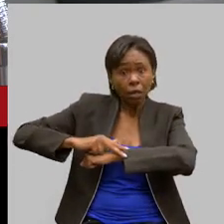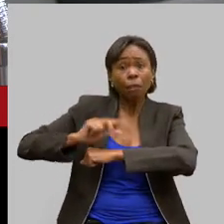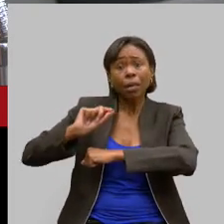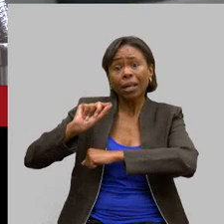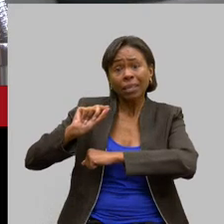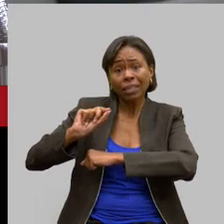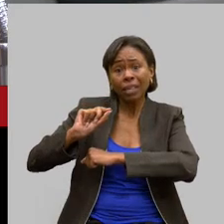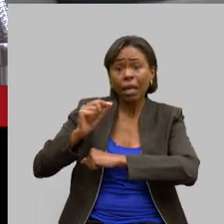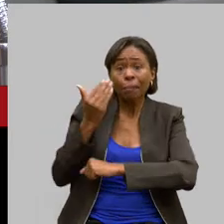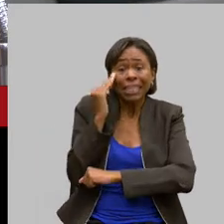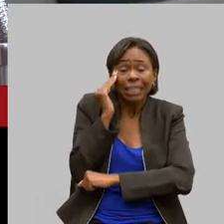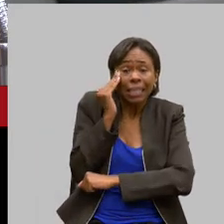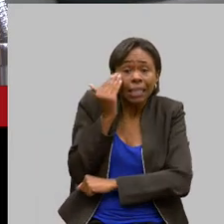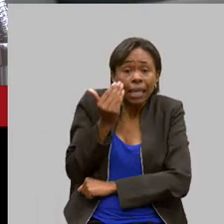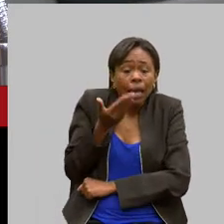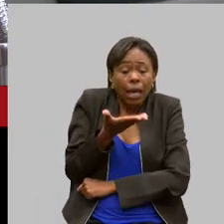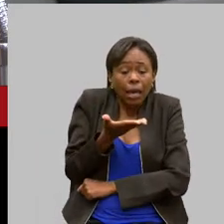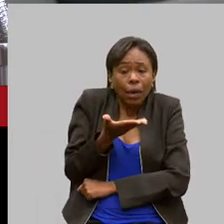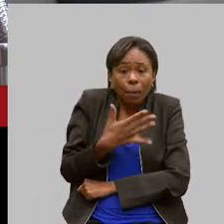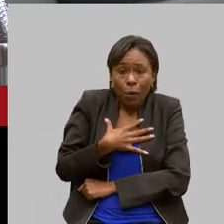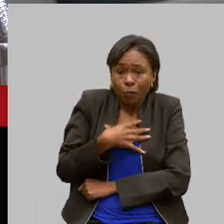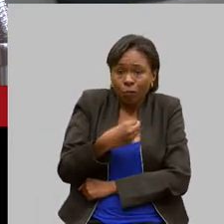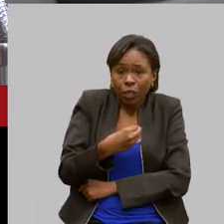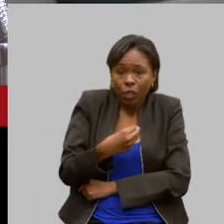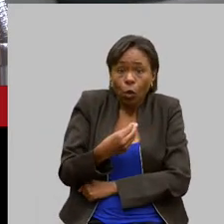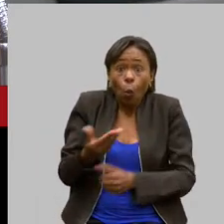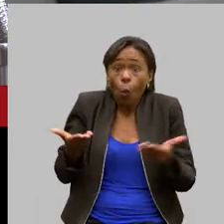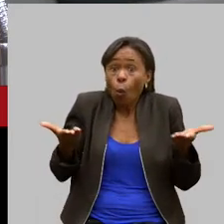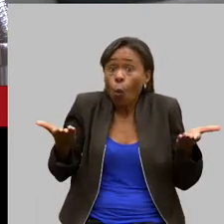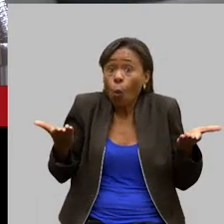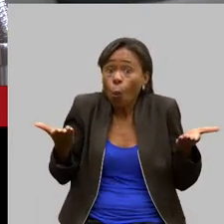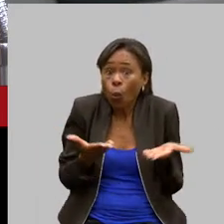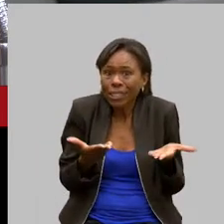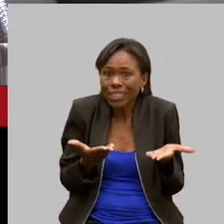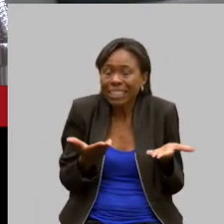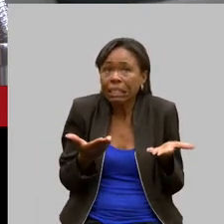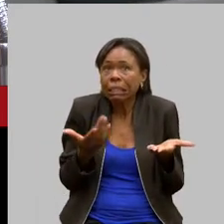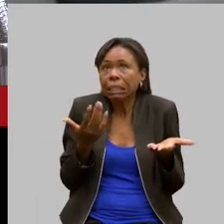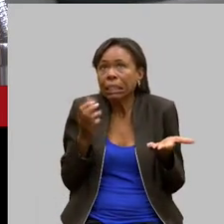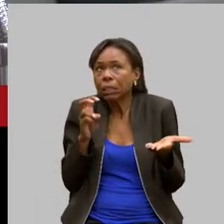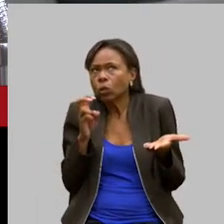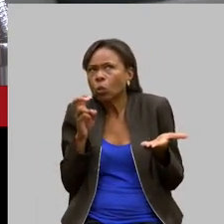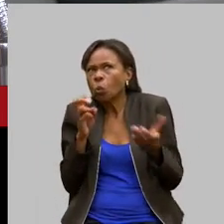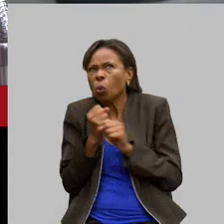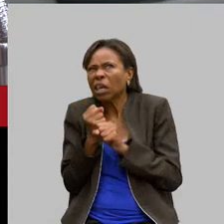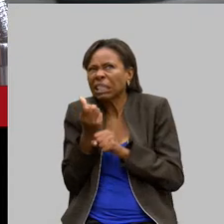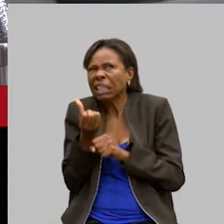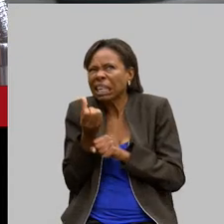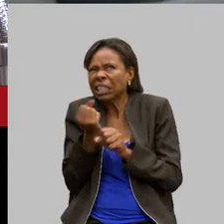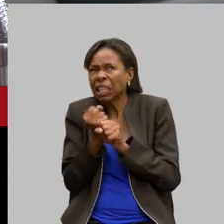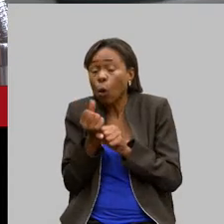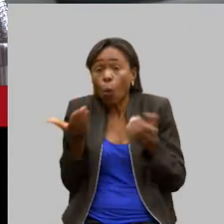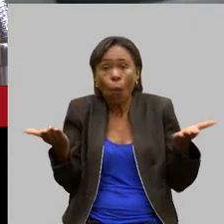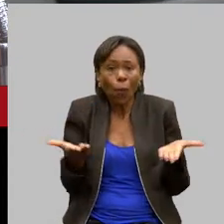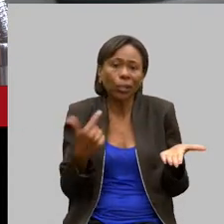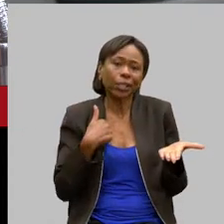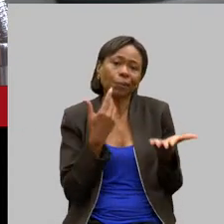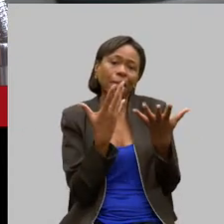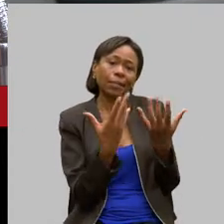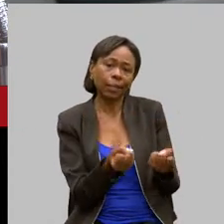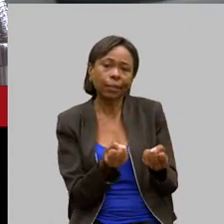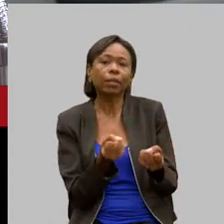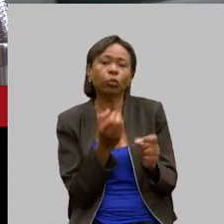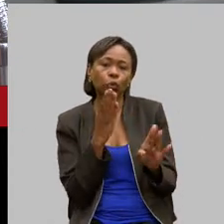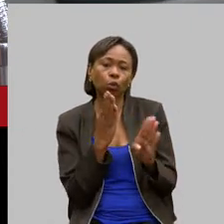depois de 5 anos 6 anos que eu estou aceitando o diagnóstico dele mas não tive nenhuma